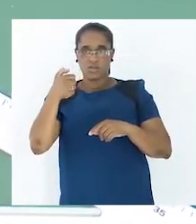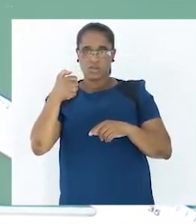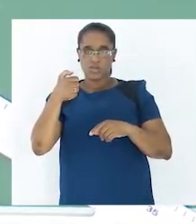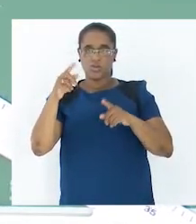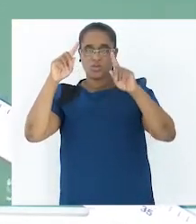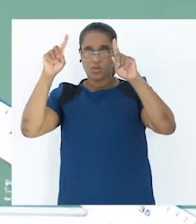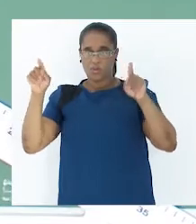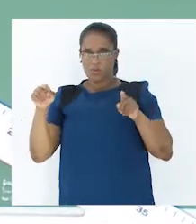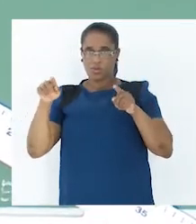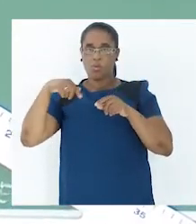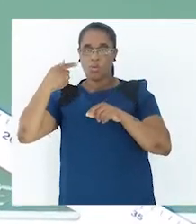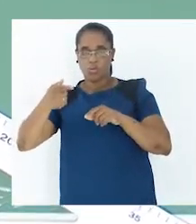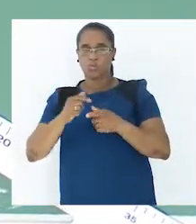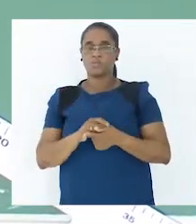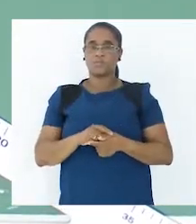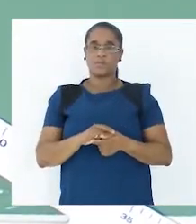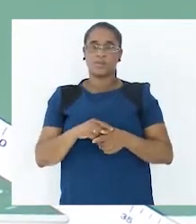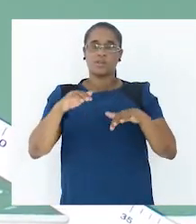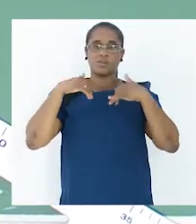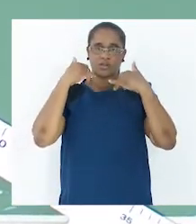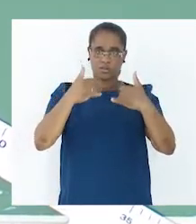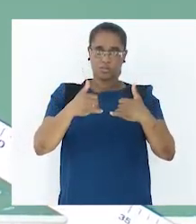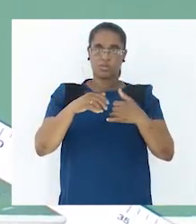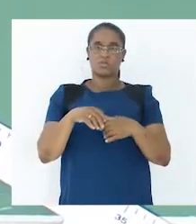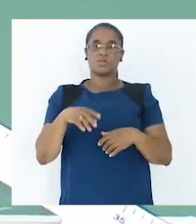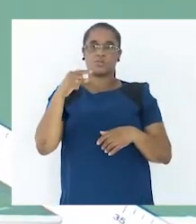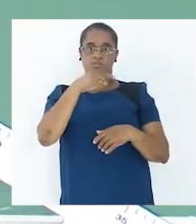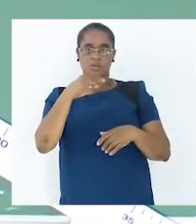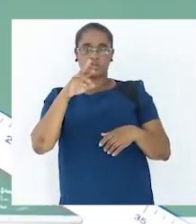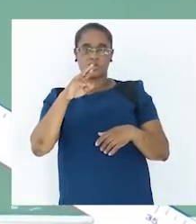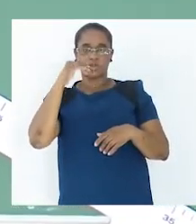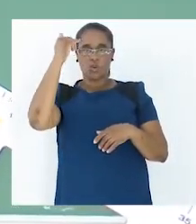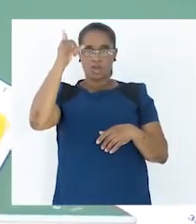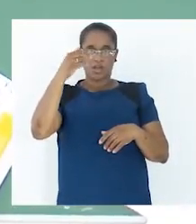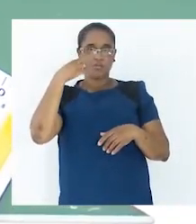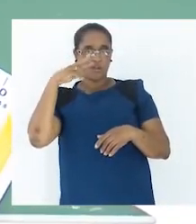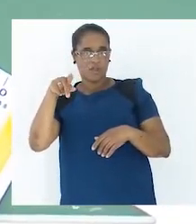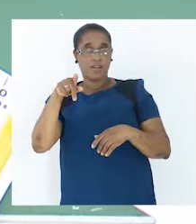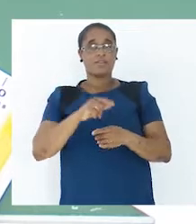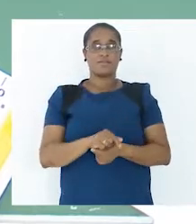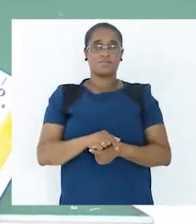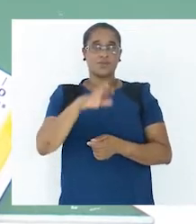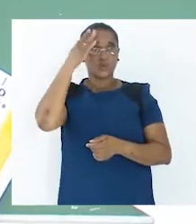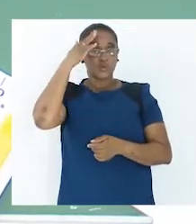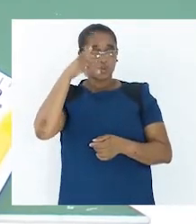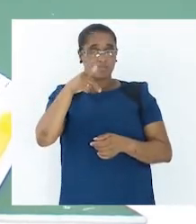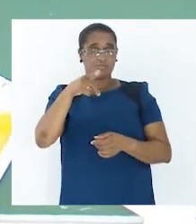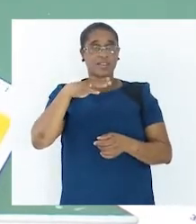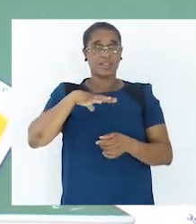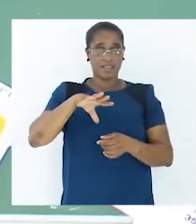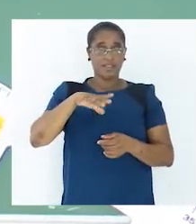outro parênteses e de seguida menos x². Como estão a ver, aqui há uma expressão.